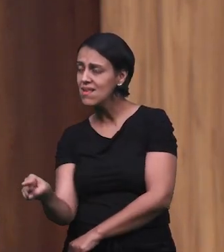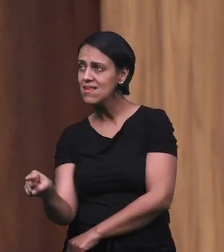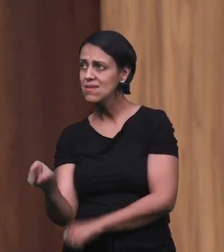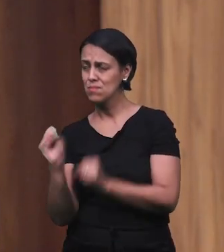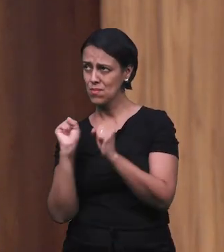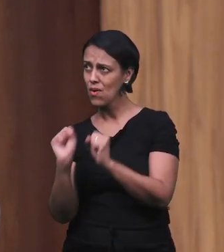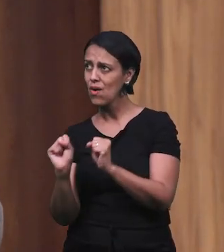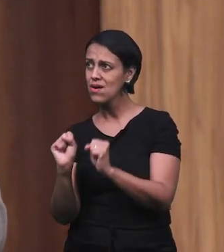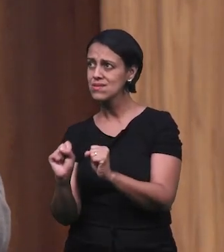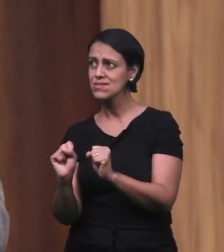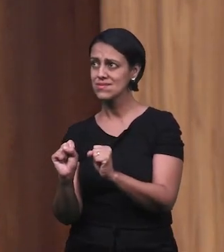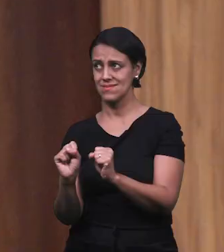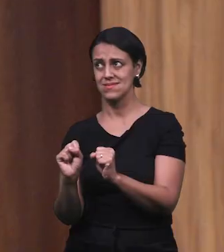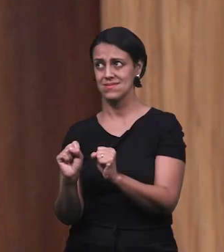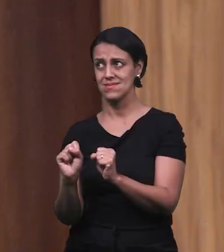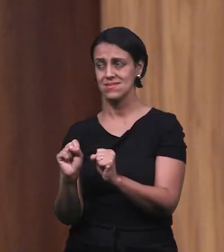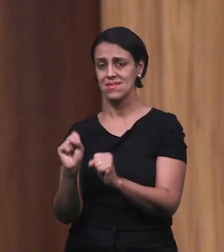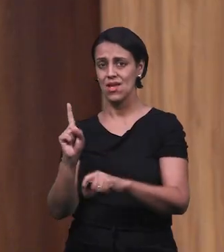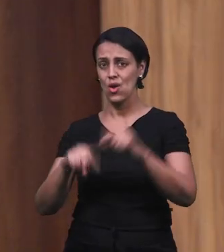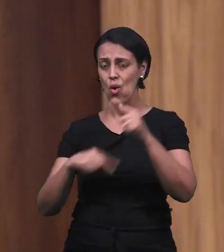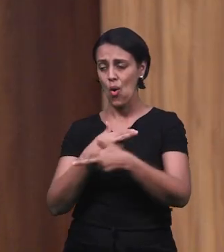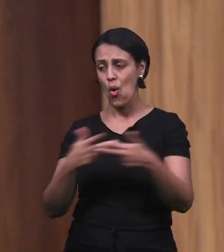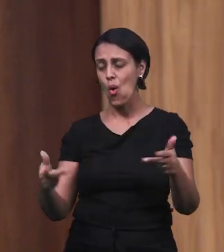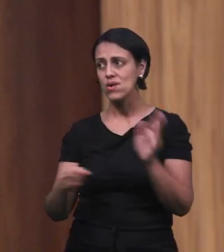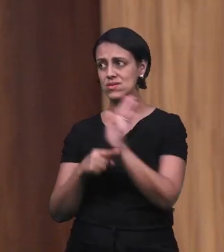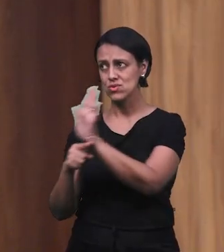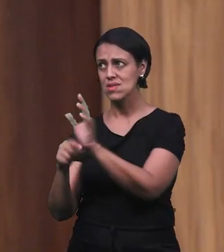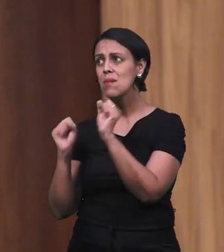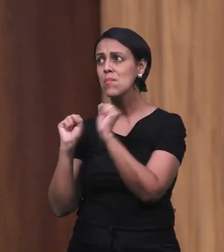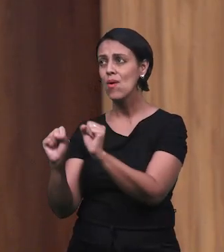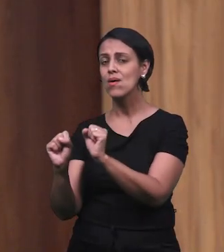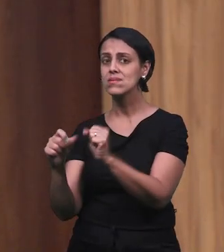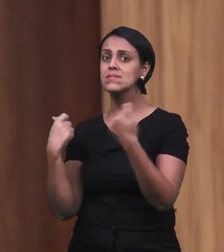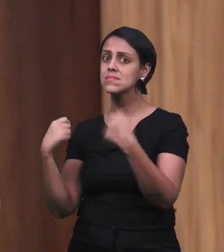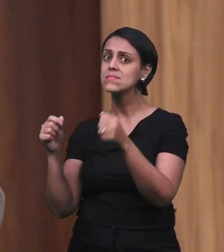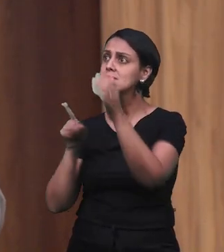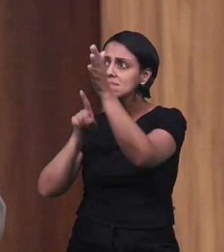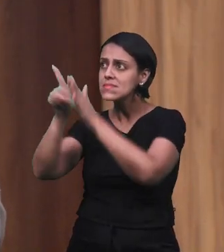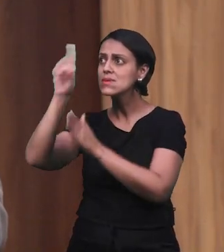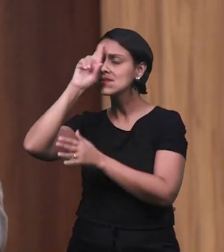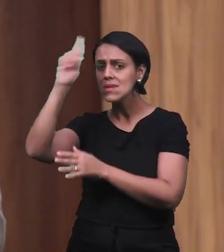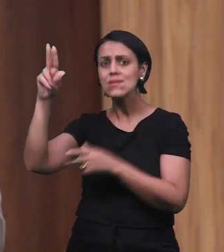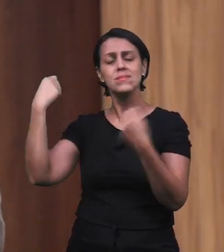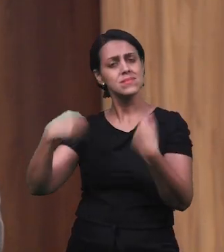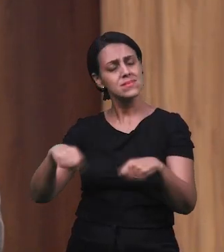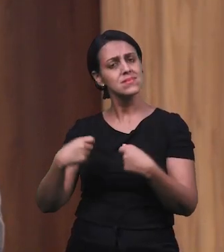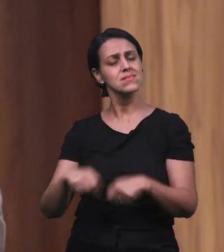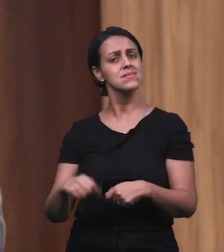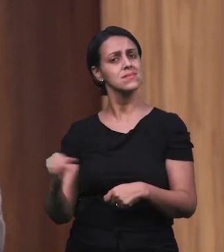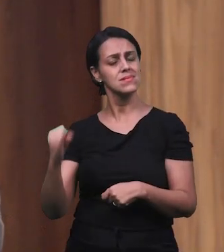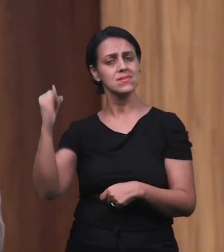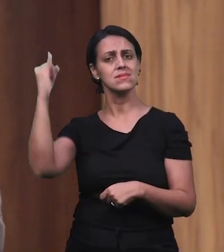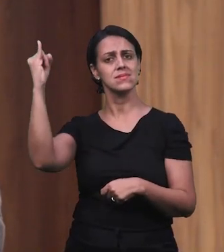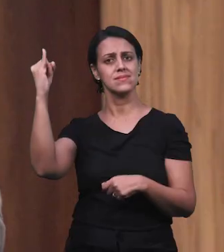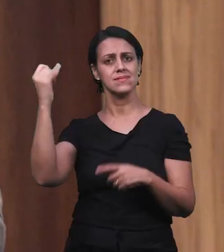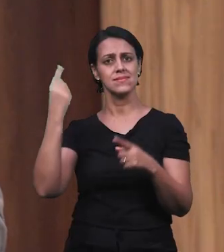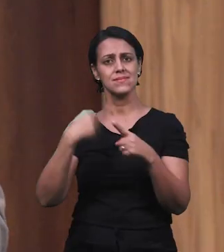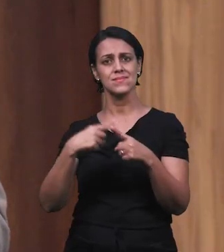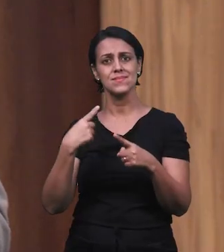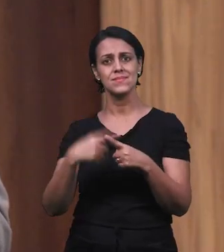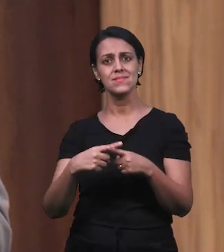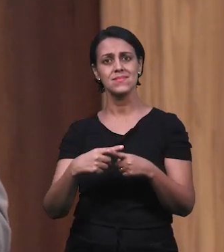de forma até material. Então tem que perguntar mesmo ao Senhor, porque isso trouxe